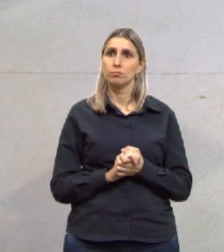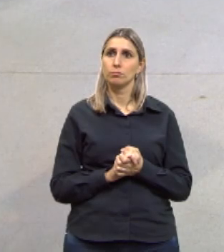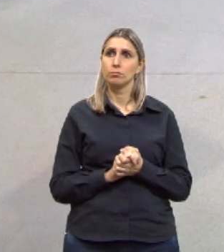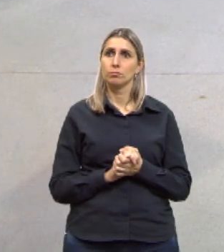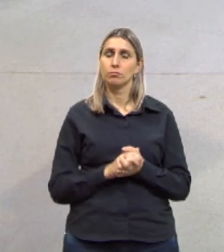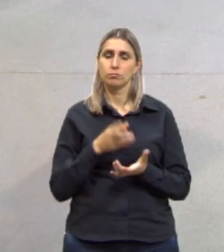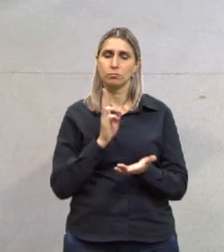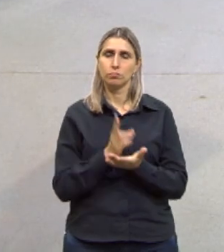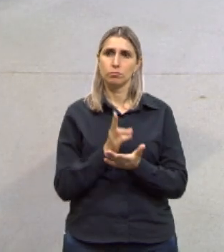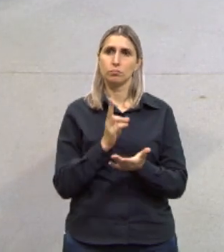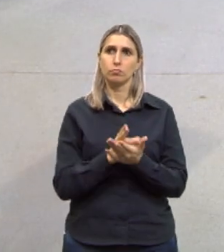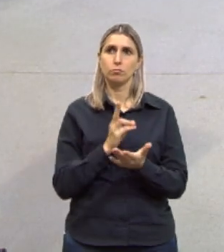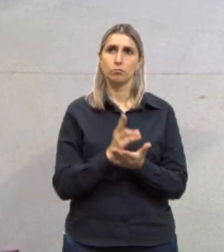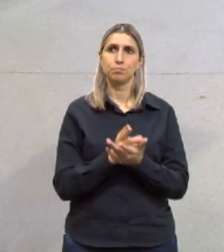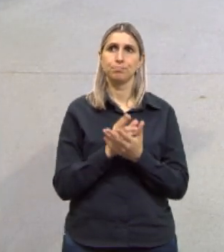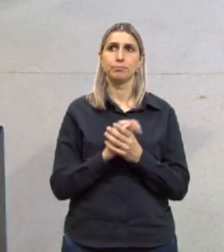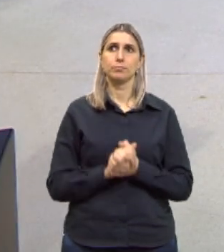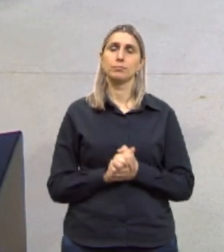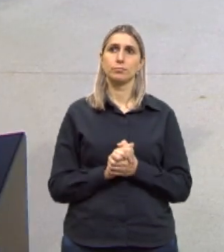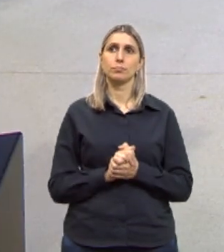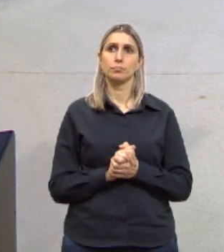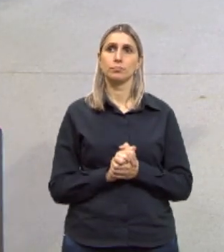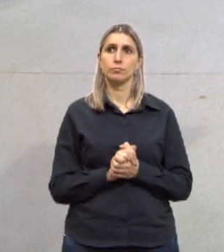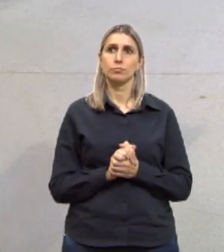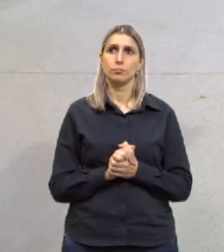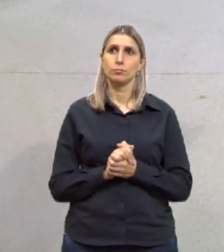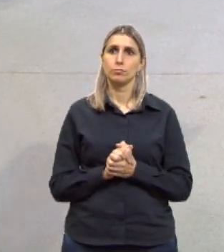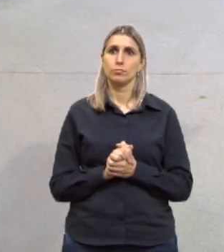Então vamos continuar.